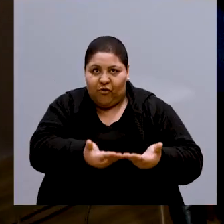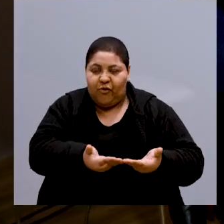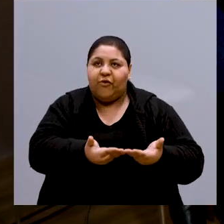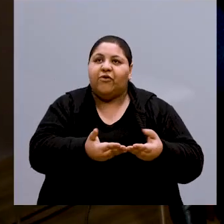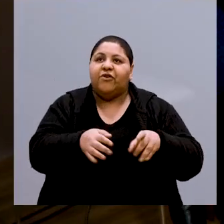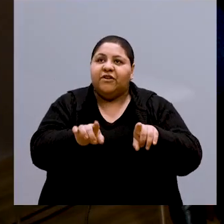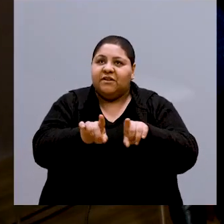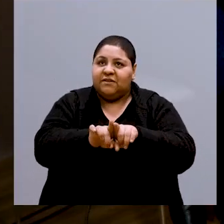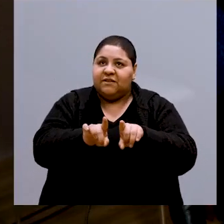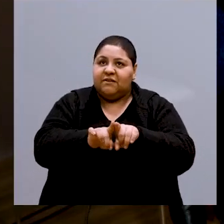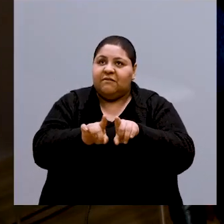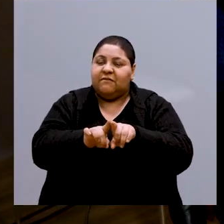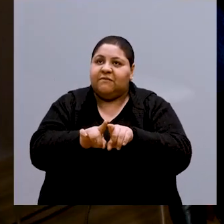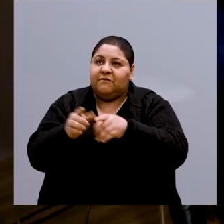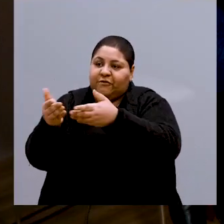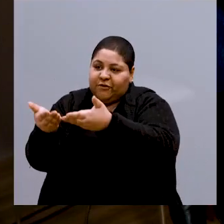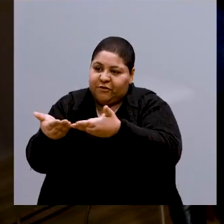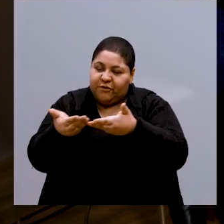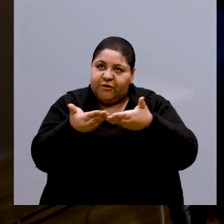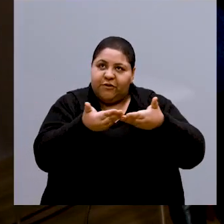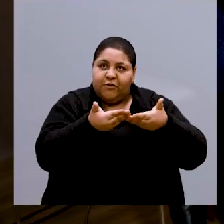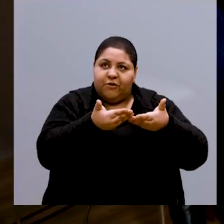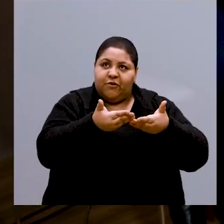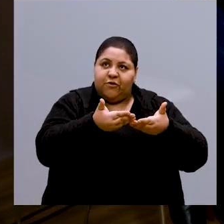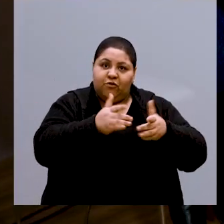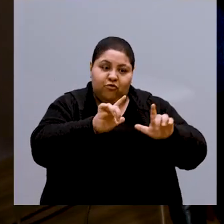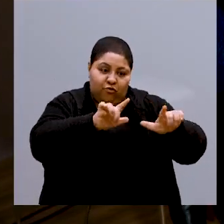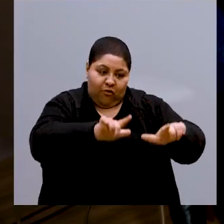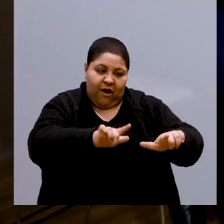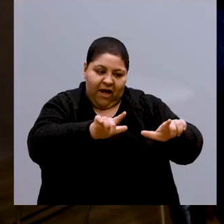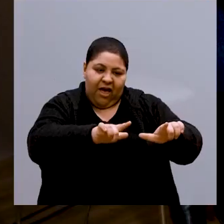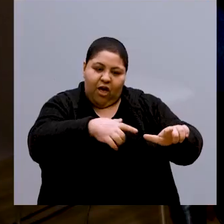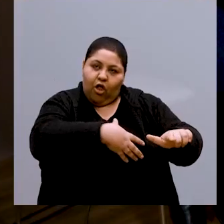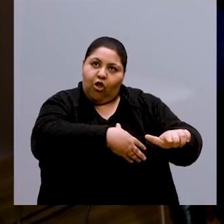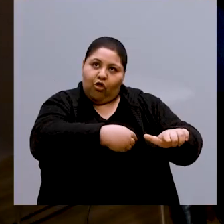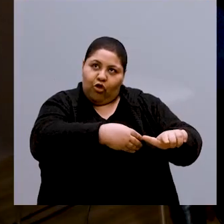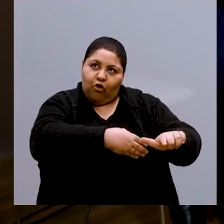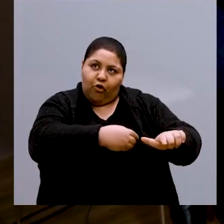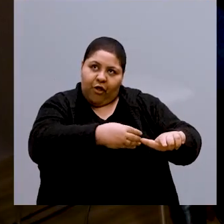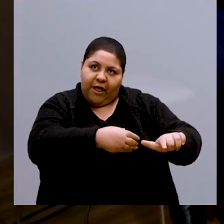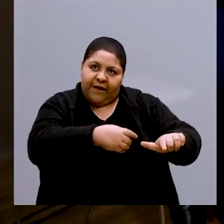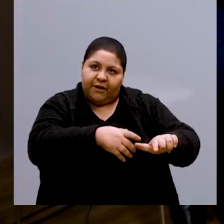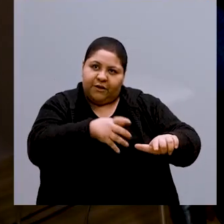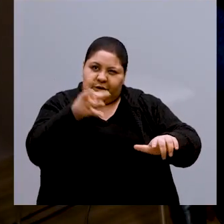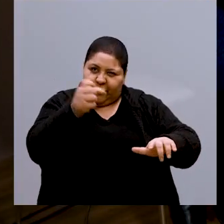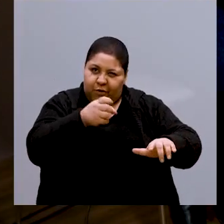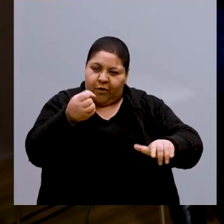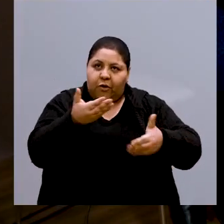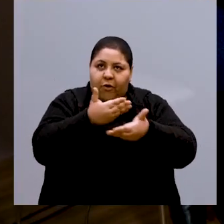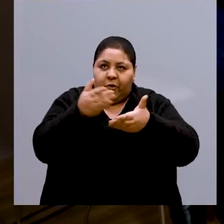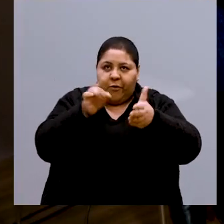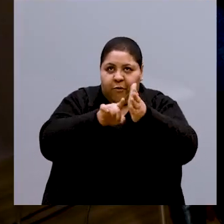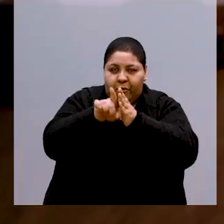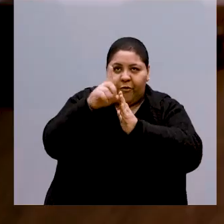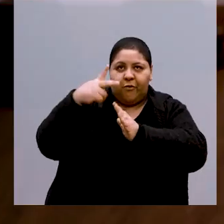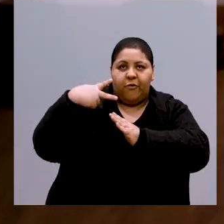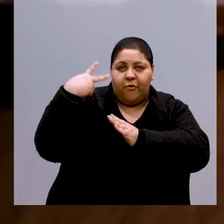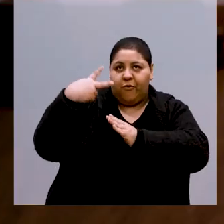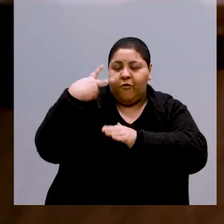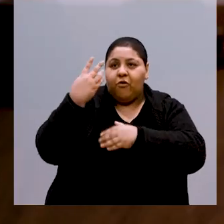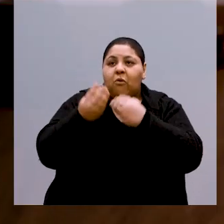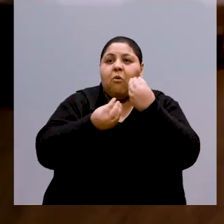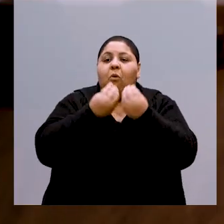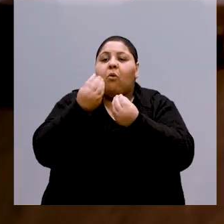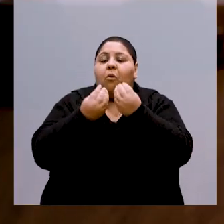onde acontece também essa recepção do banco do leite humano. E eu vou começar perguntando para a vereadora Marisol,